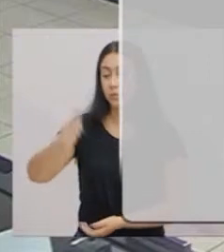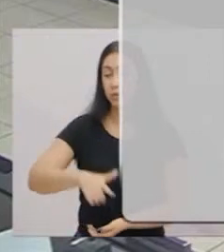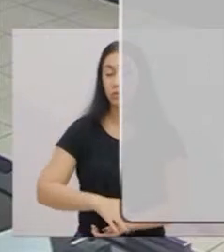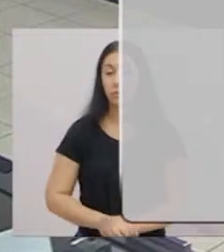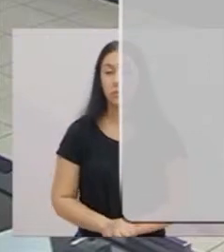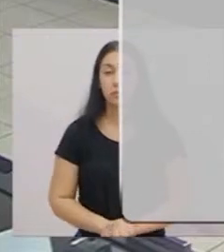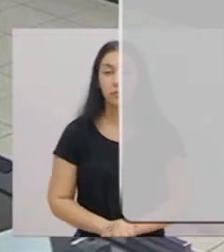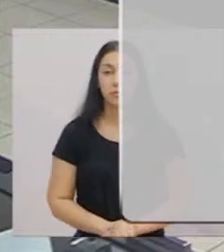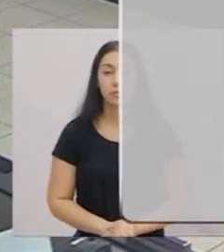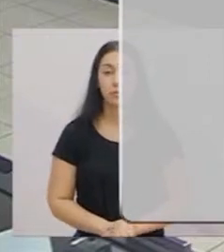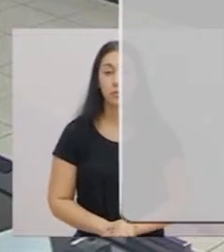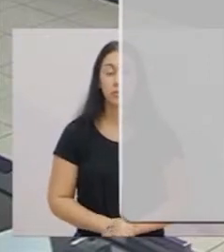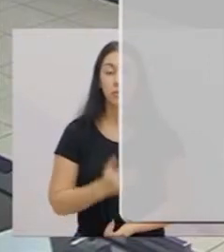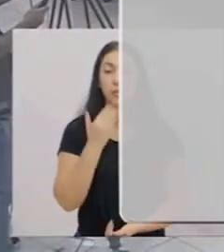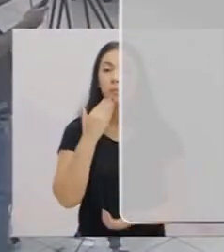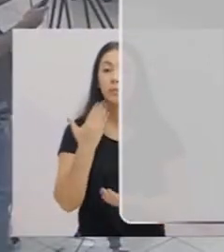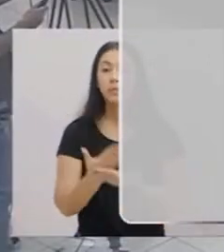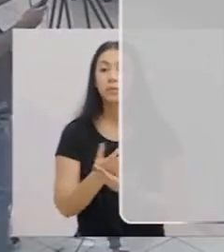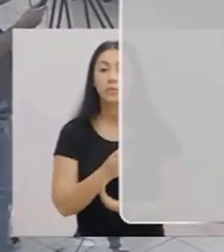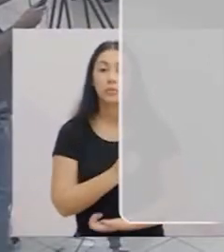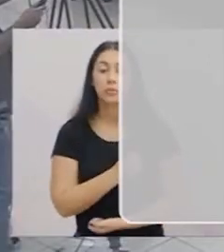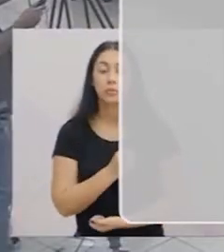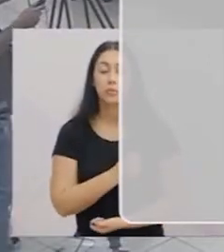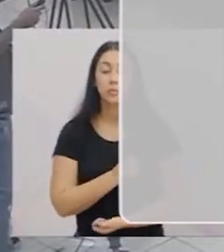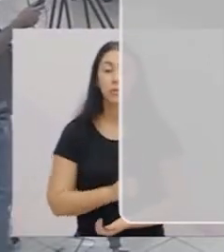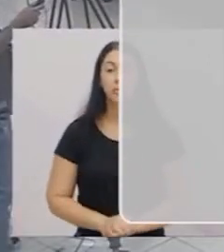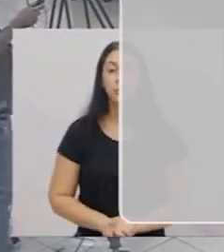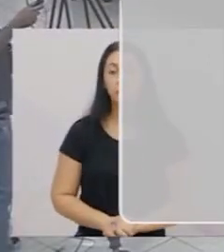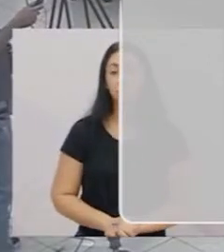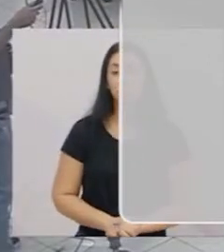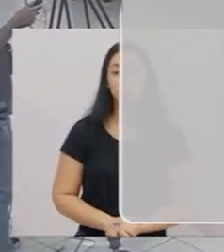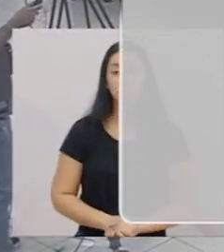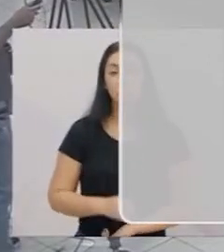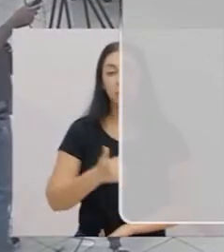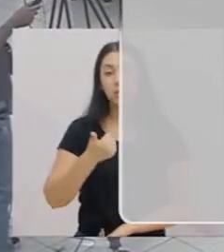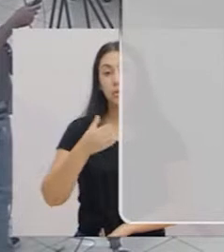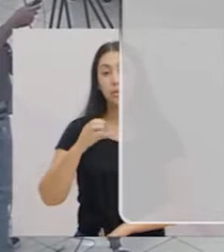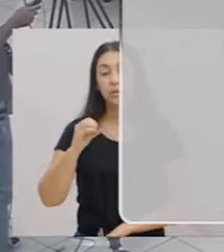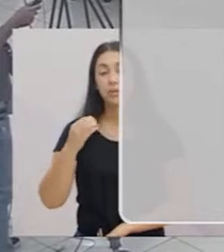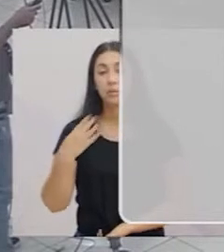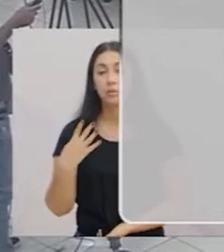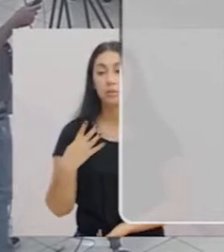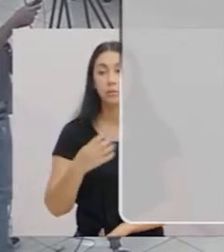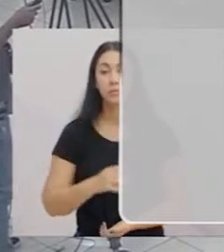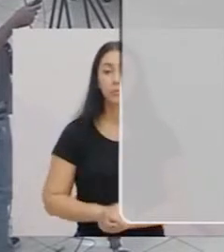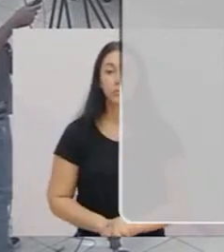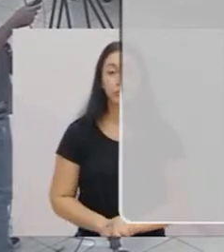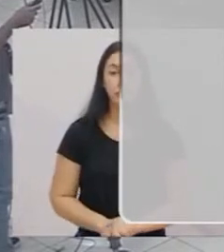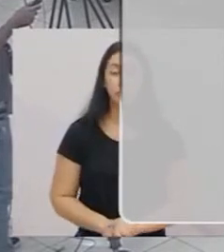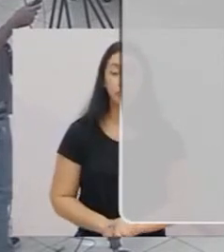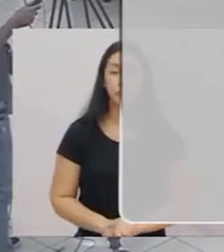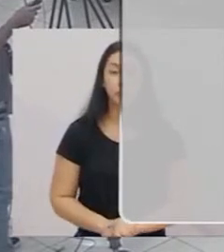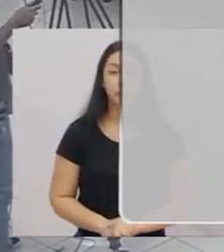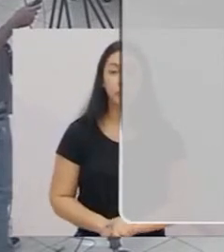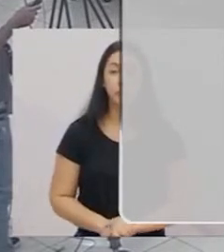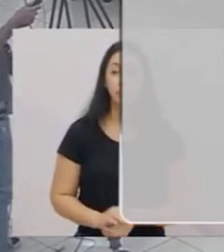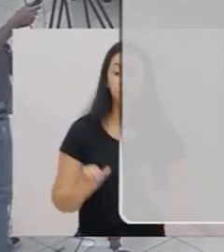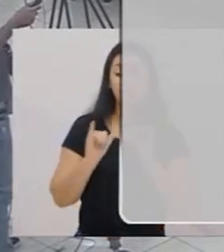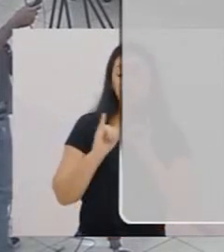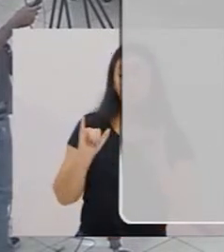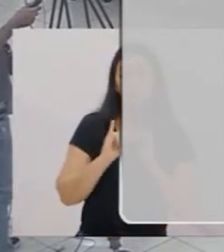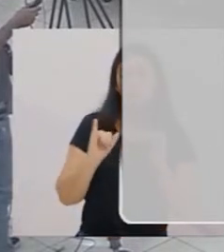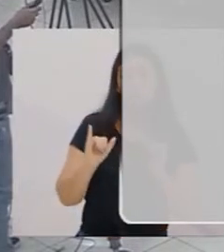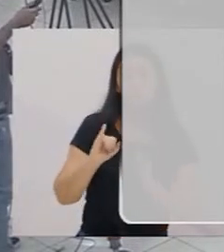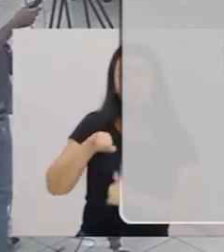Prefeitura emitiu nota onde responde que, por conta da queda de arrecadação e prioridades acerca do coronavírus,